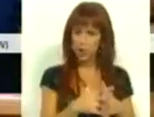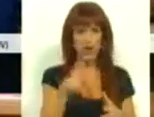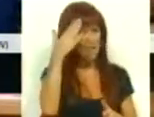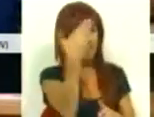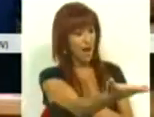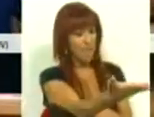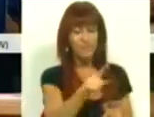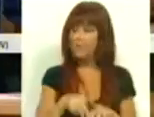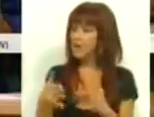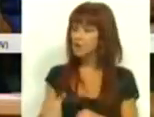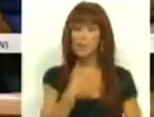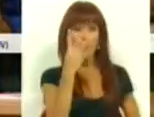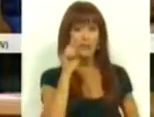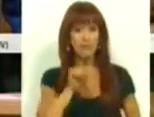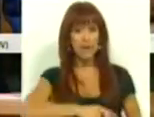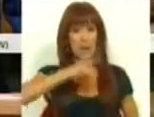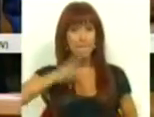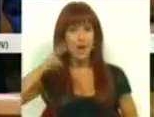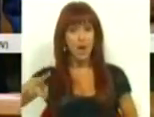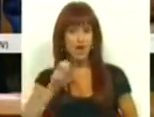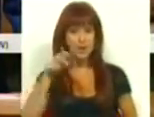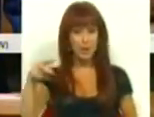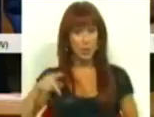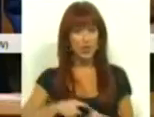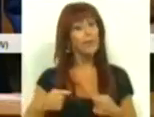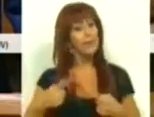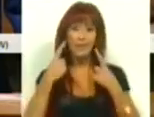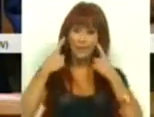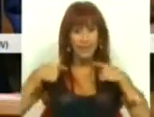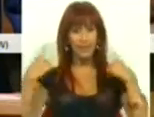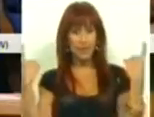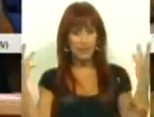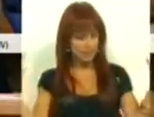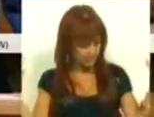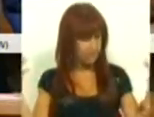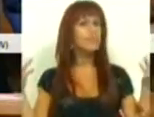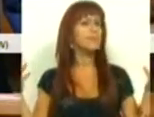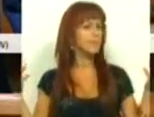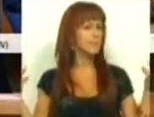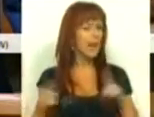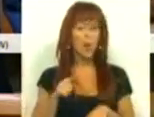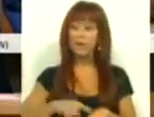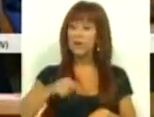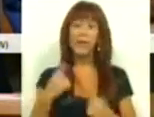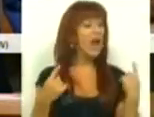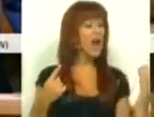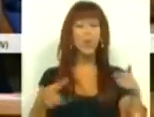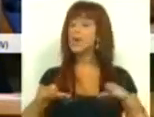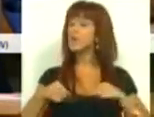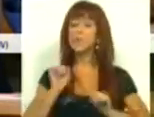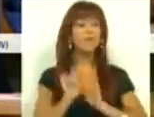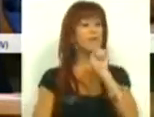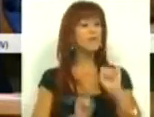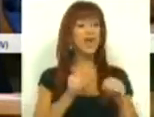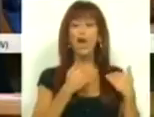estrutural prevista de cerca de 4 mil milhões de euros na despesa pública. É, pois, a altura de cada um assumir as